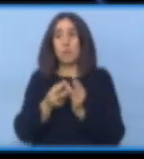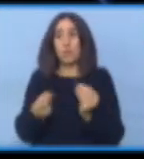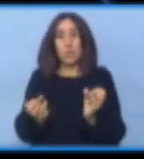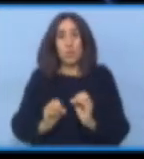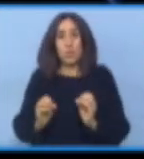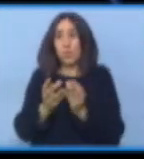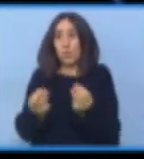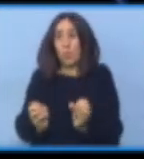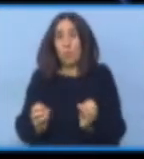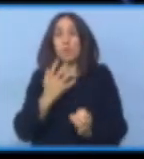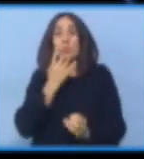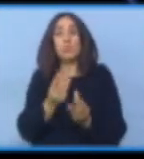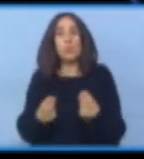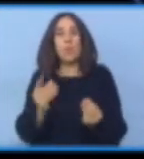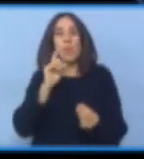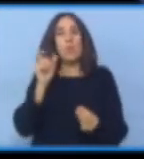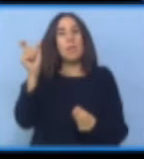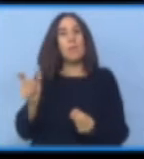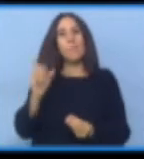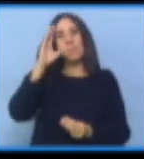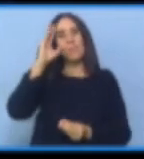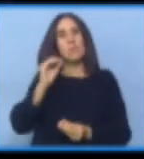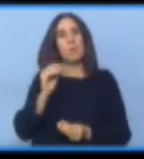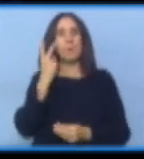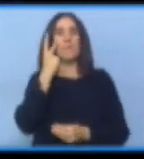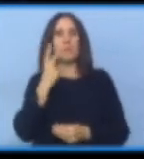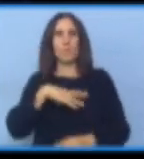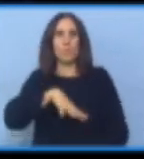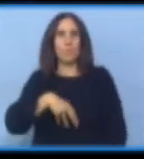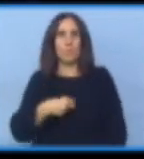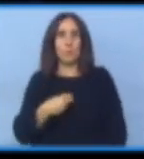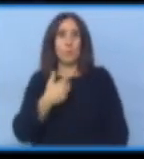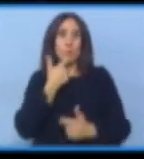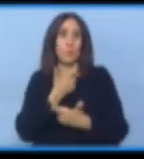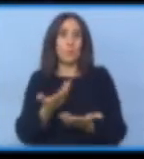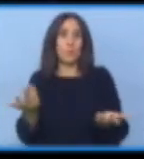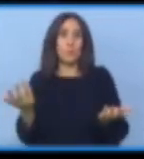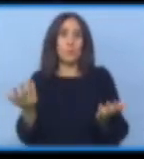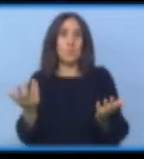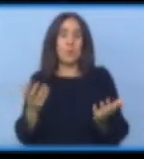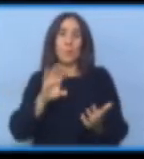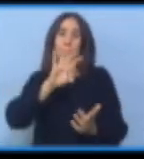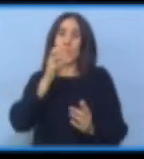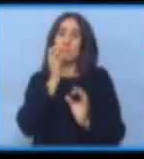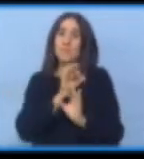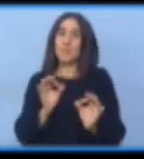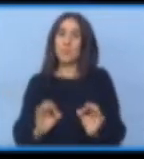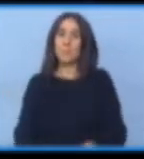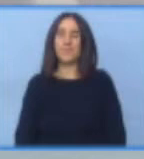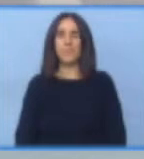destrói, aquilo também não se destrói sozinho, ela não sabe, porque sabe viver num mundo onde tudo é um país das maravilhas.